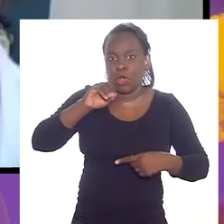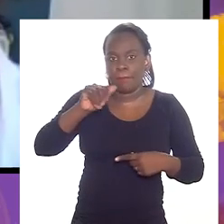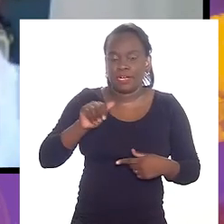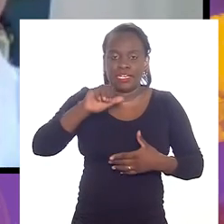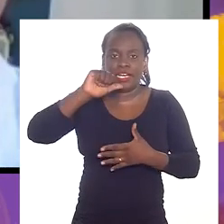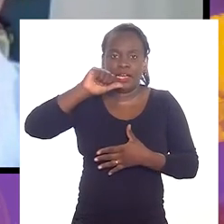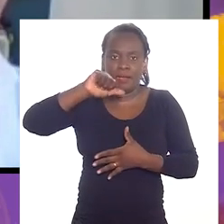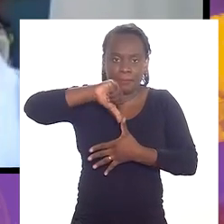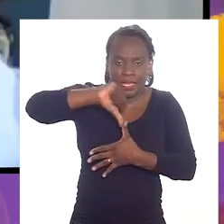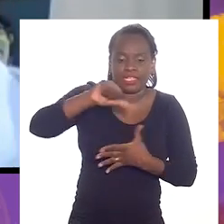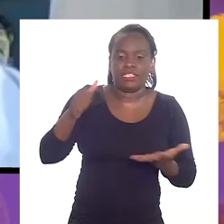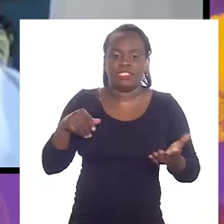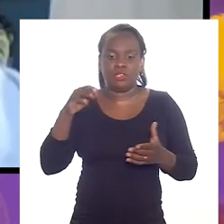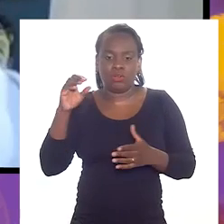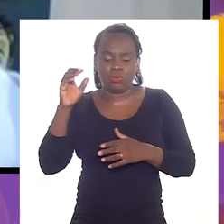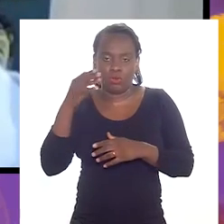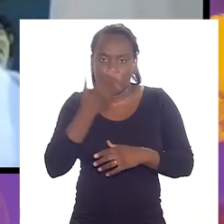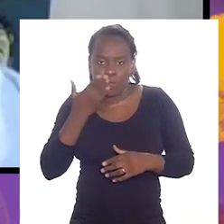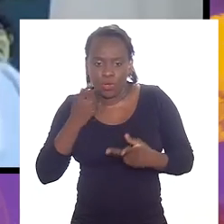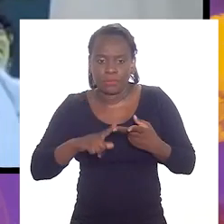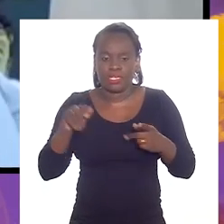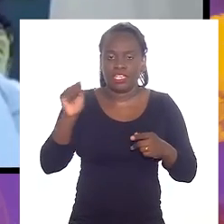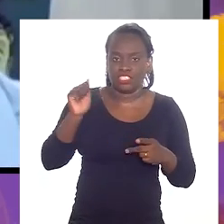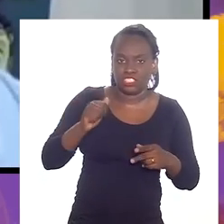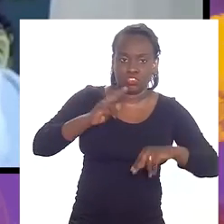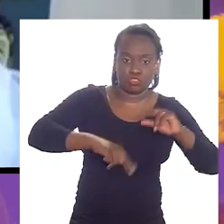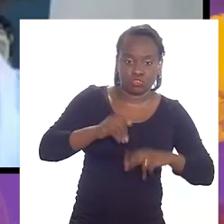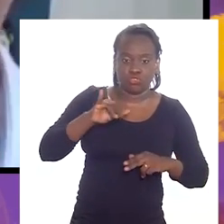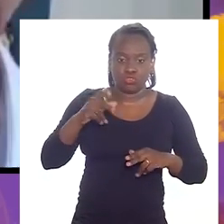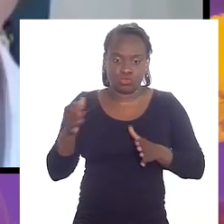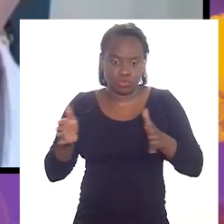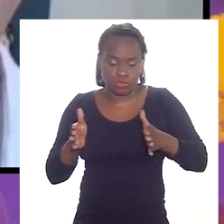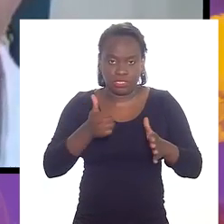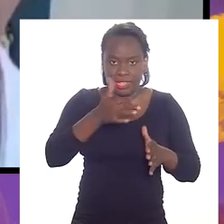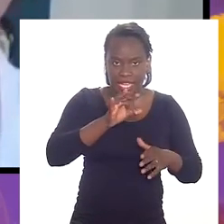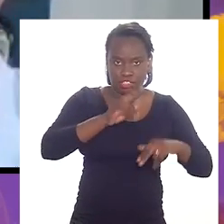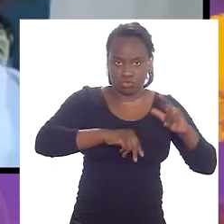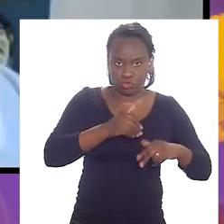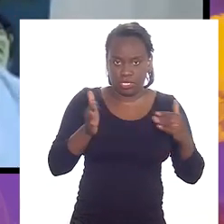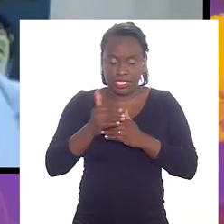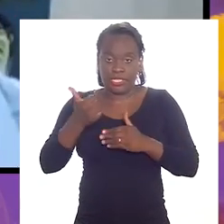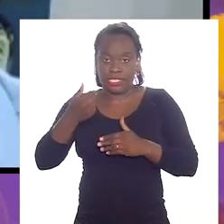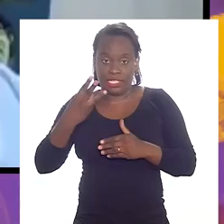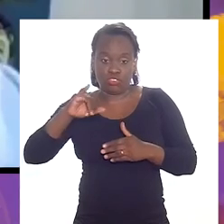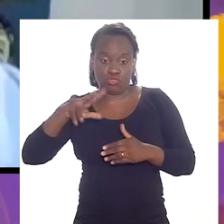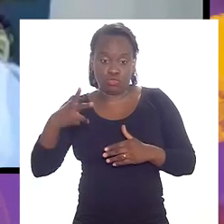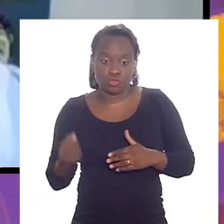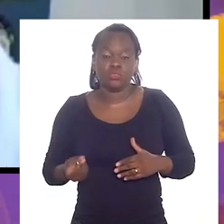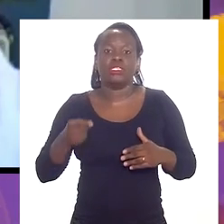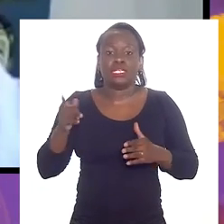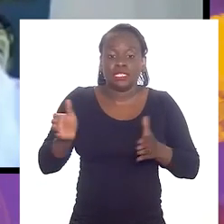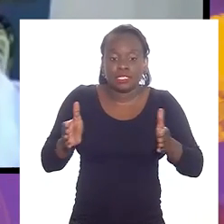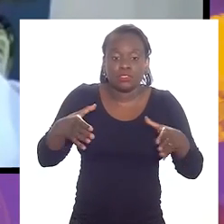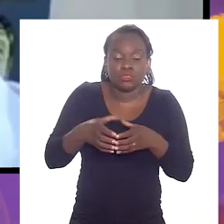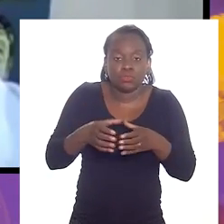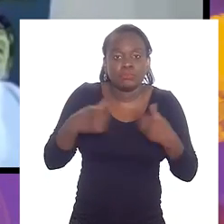a Copa América na Colômbia e na Argentina entre junho e julho entre o dia dez de junho e dia Treze de Julho